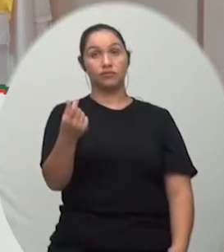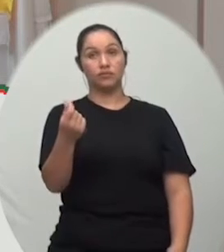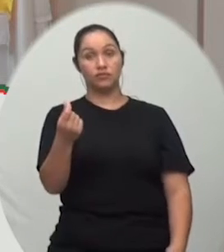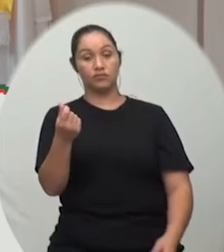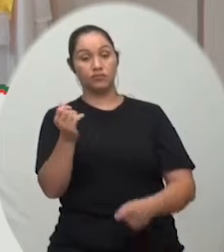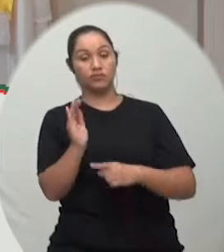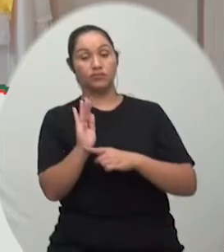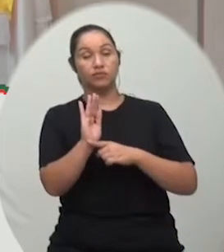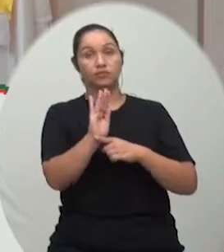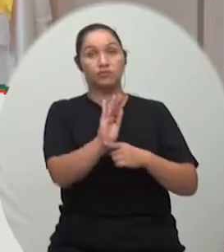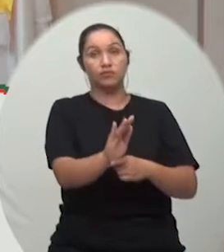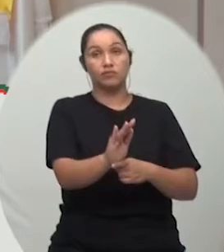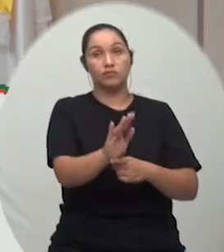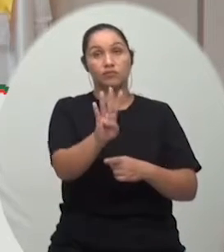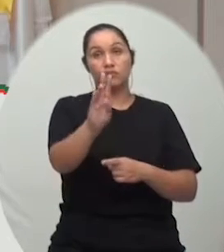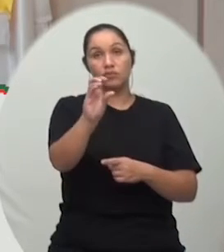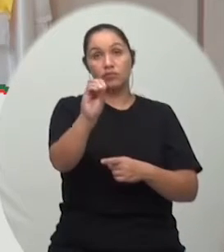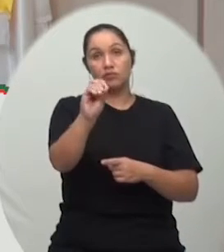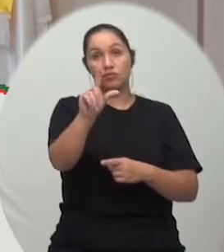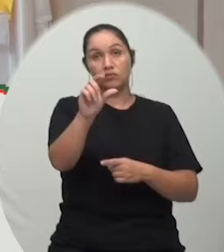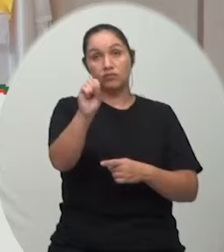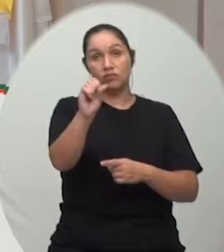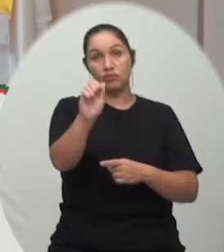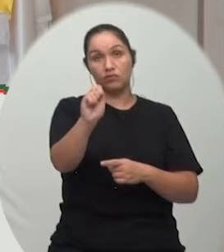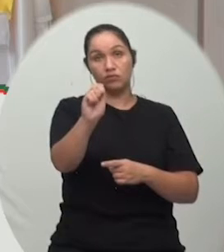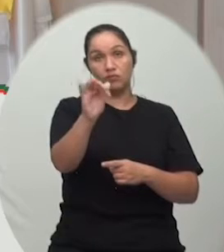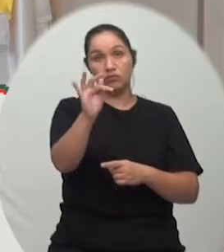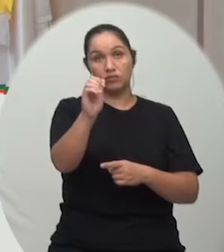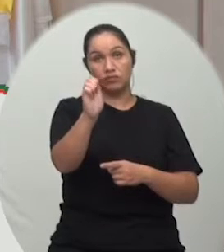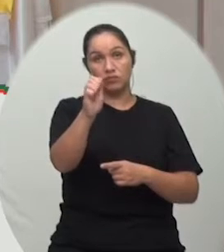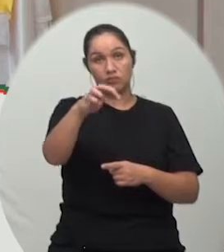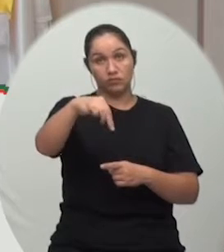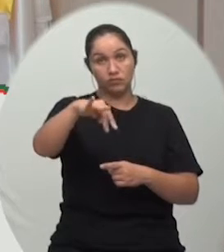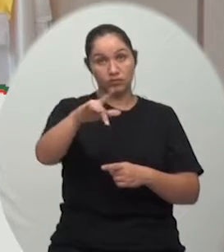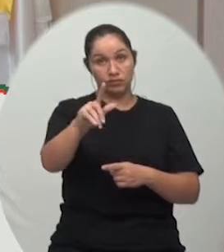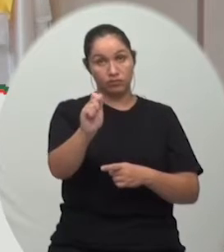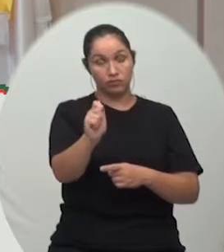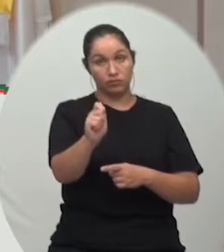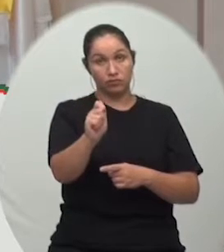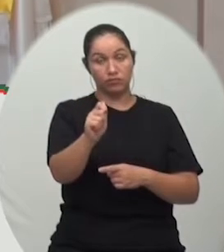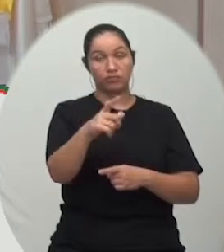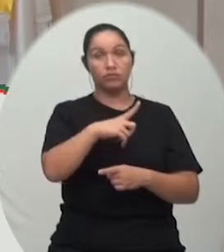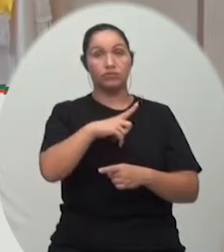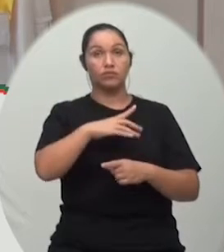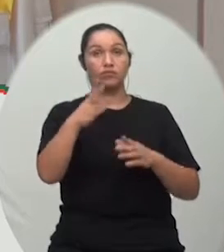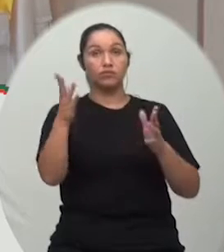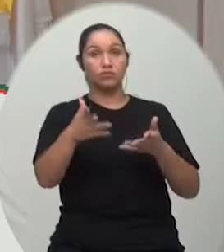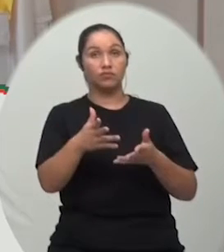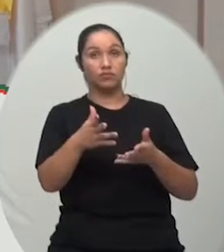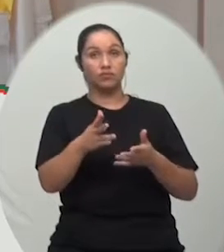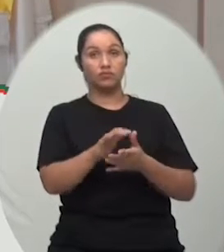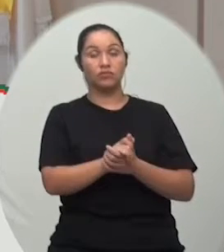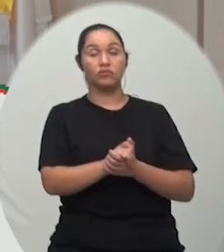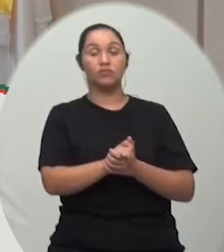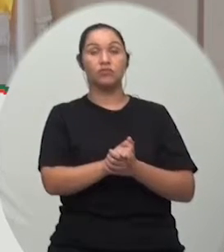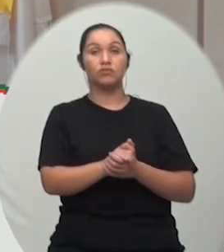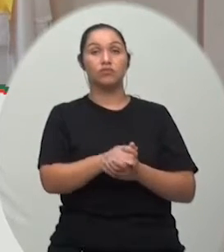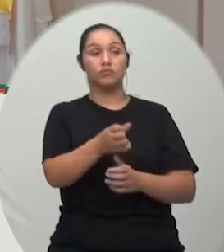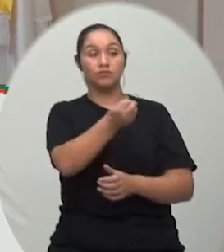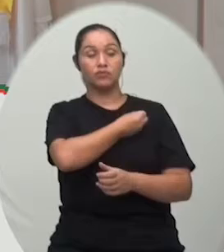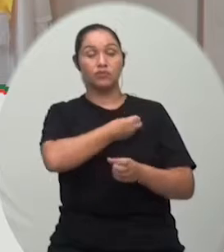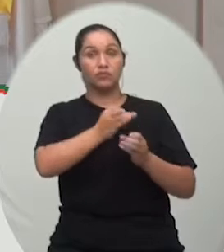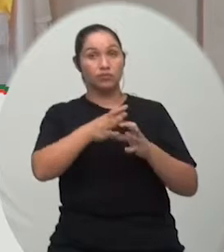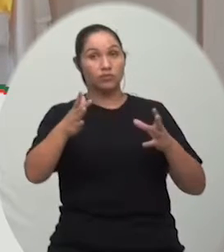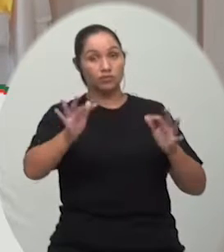Criciúma, tem cerca de 3.100 e poucas famílias cadastradas. E a minha preocupação,